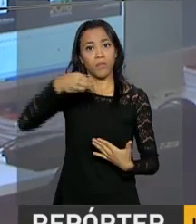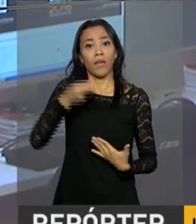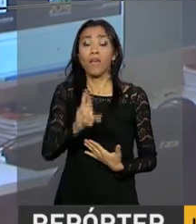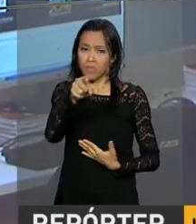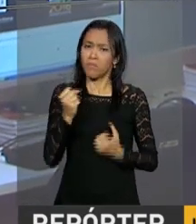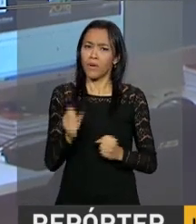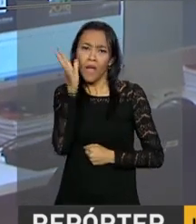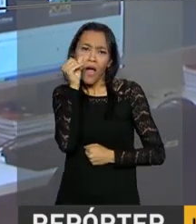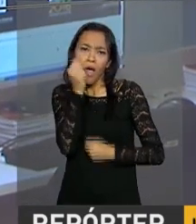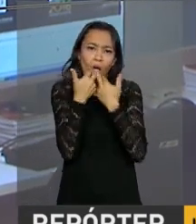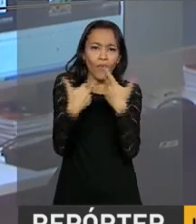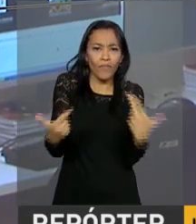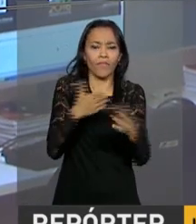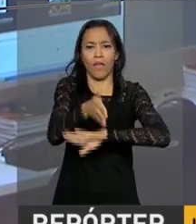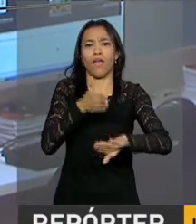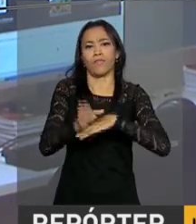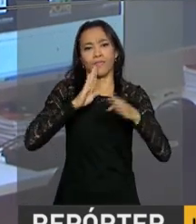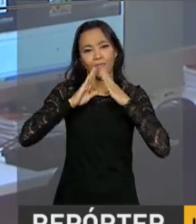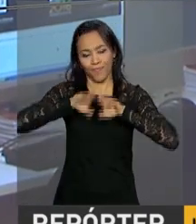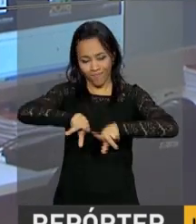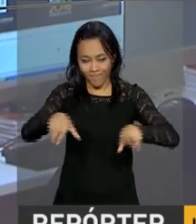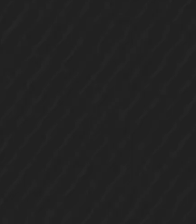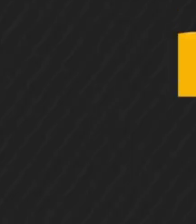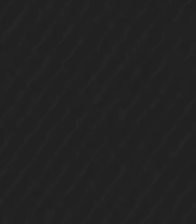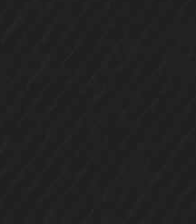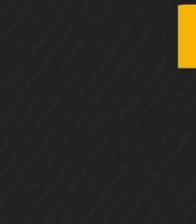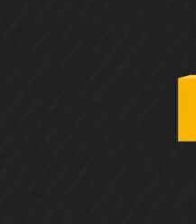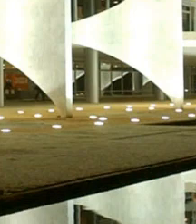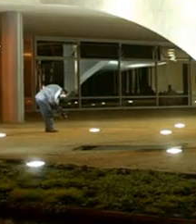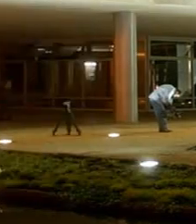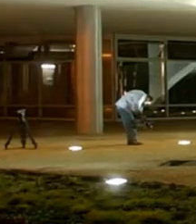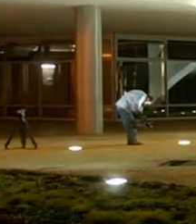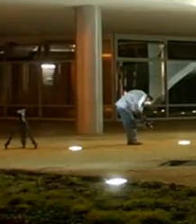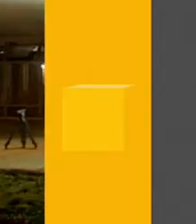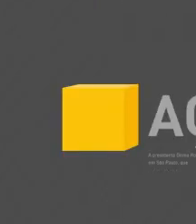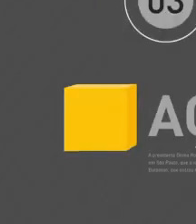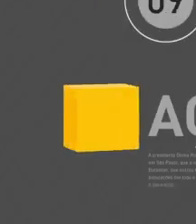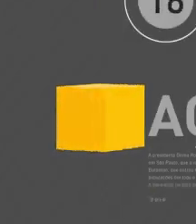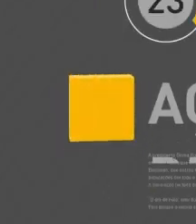Você pode acompanhar também as novidades em nossas redes sociais.